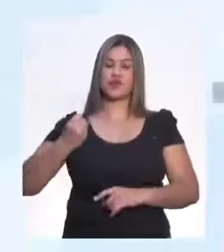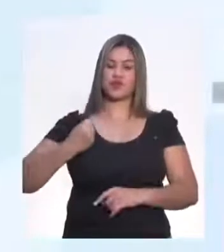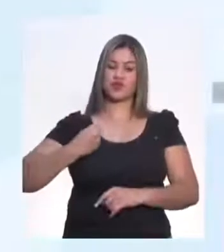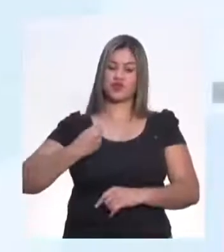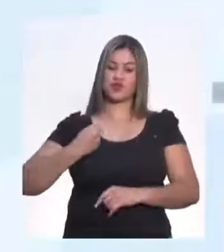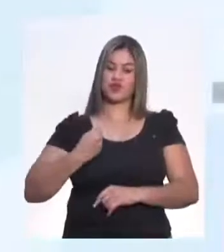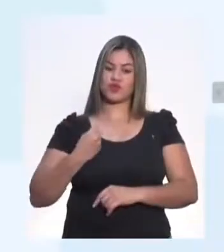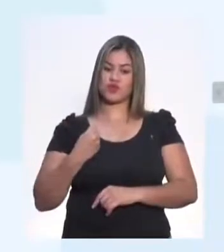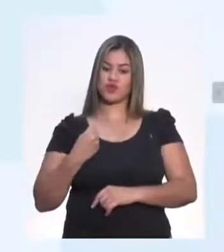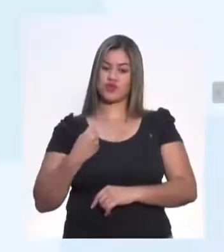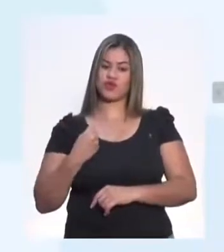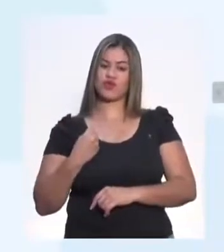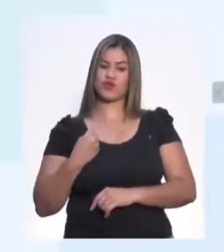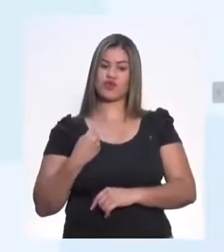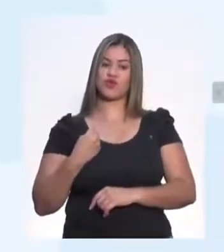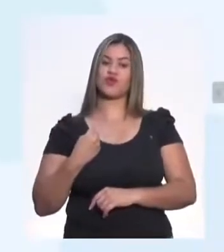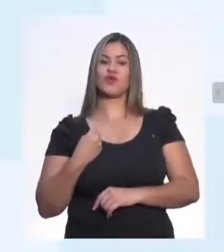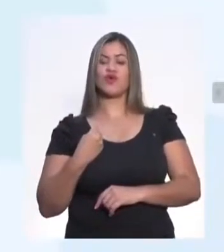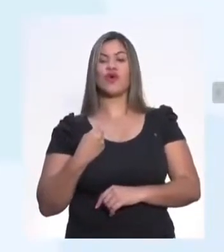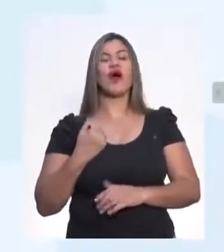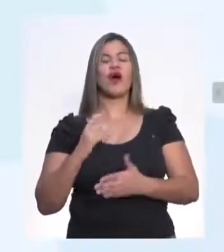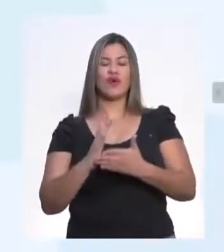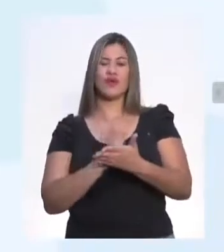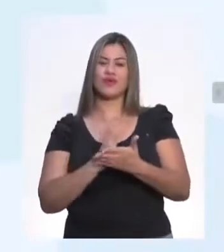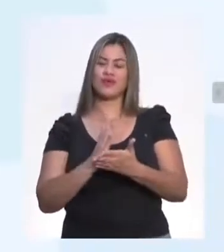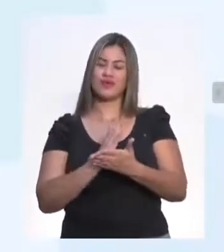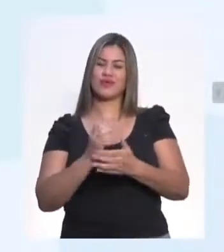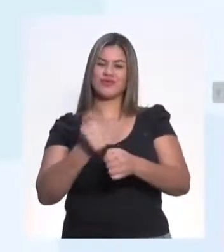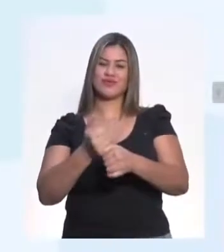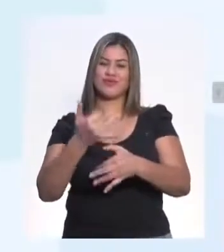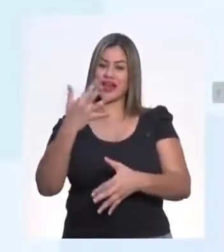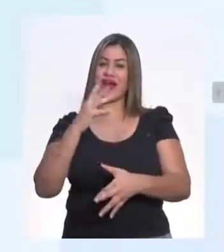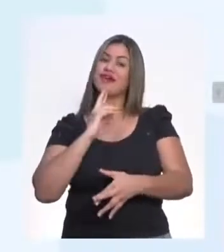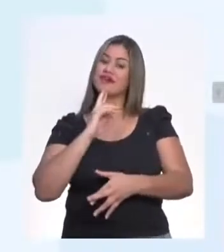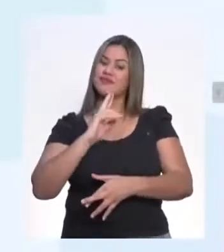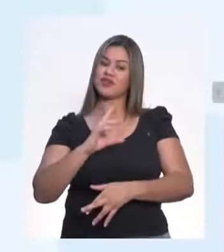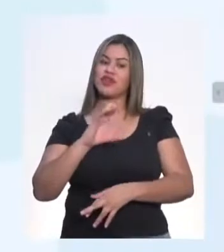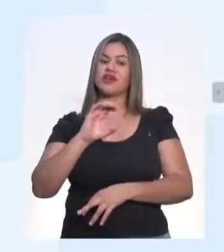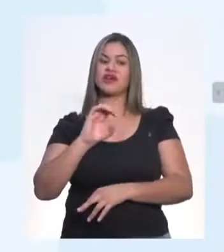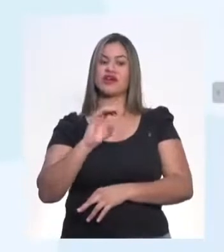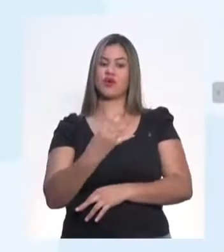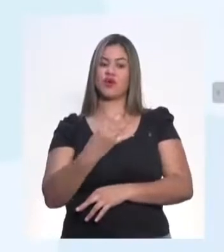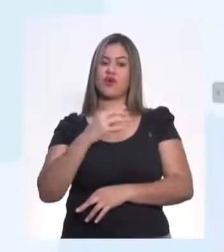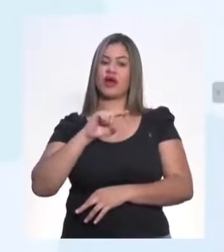que eu achei uma graça, que teve aluno que colocou lá no chat.